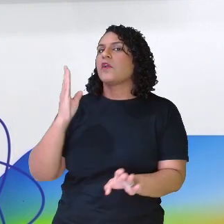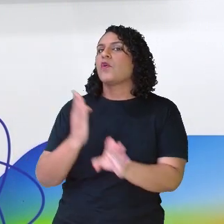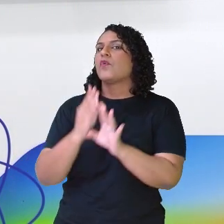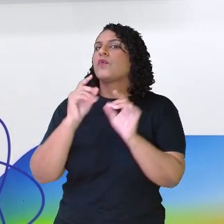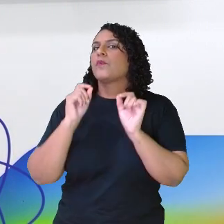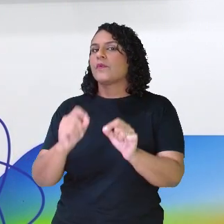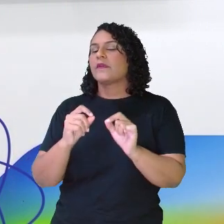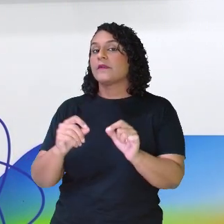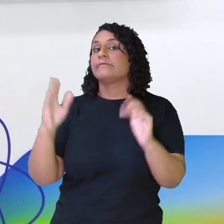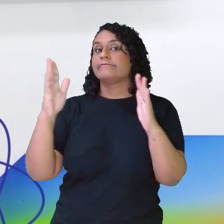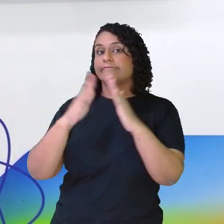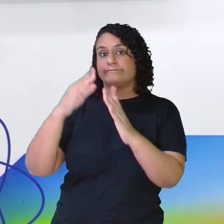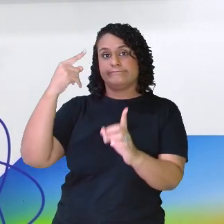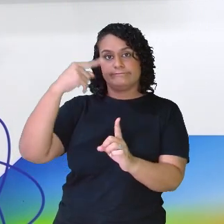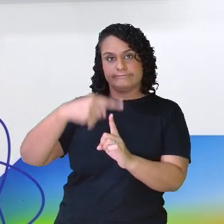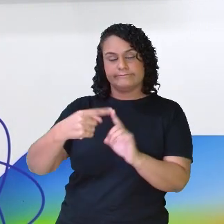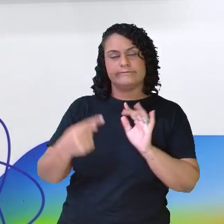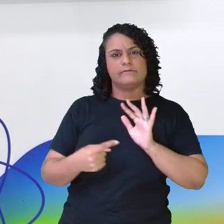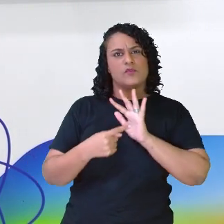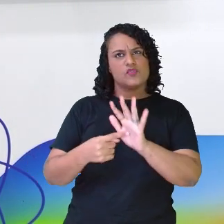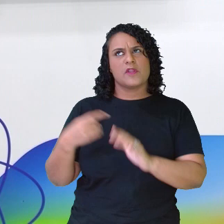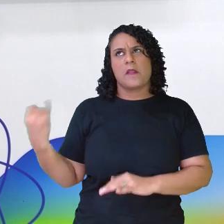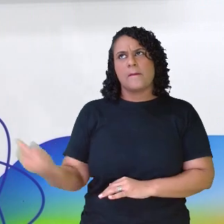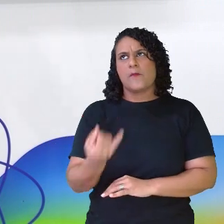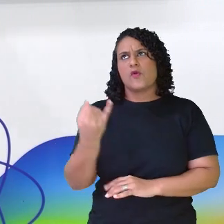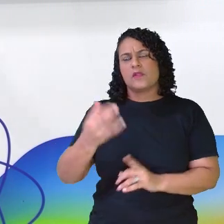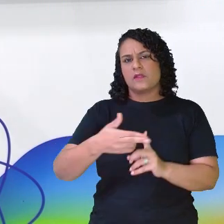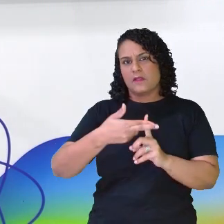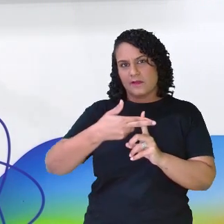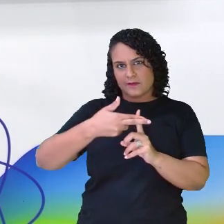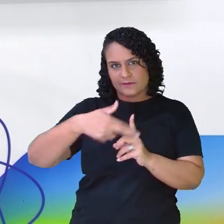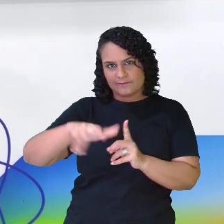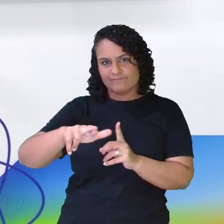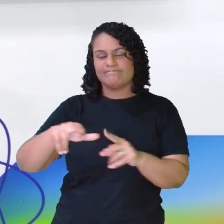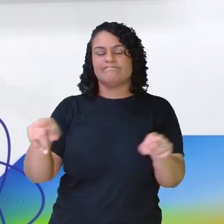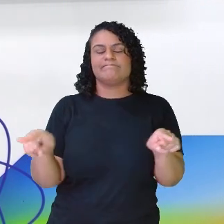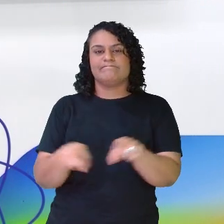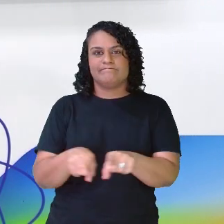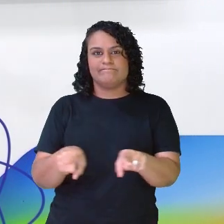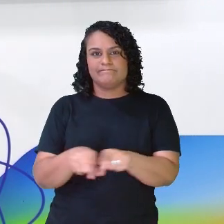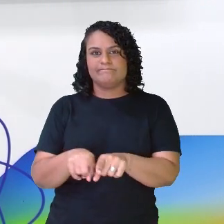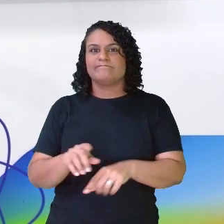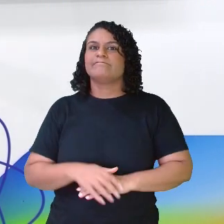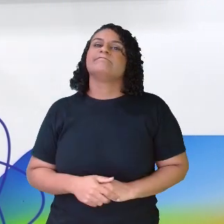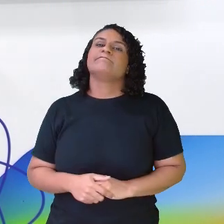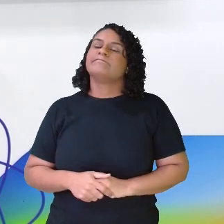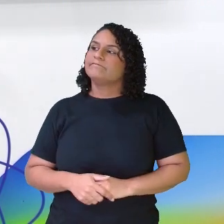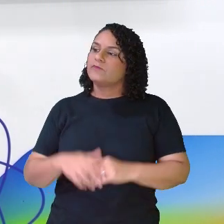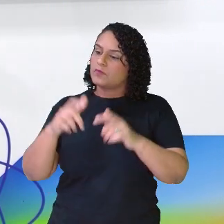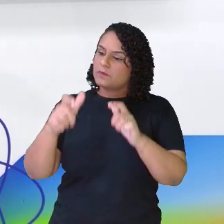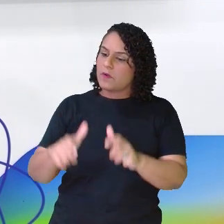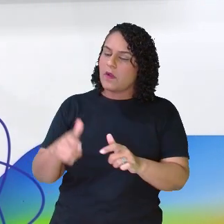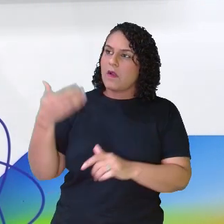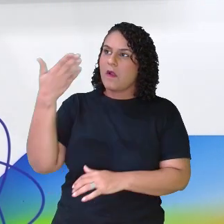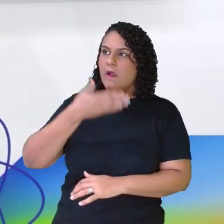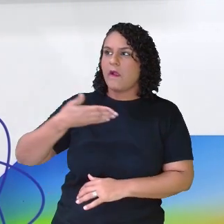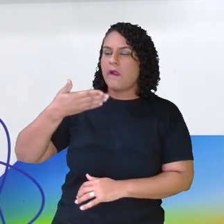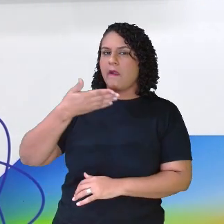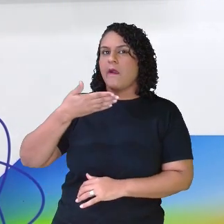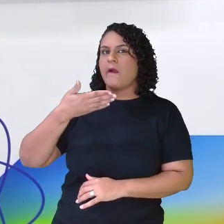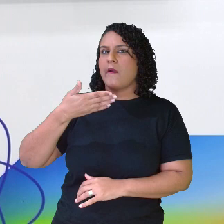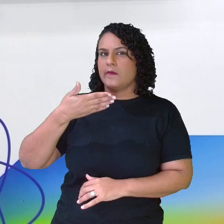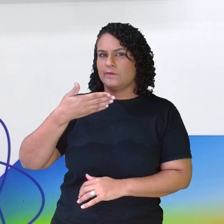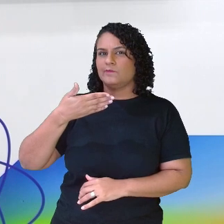capela, para mostrar a importância da religião também. Então, o engenho em si